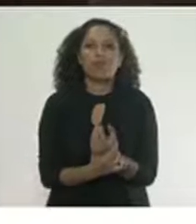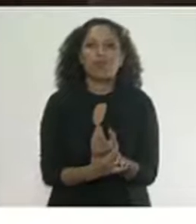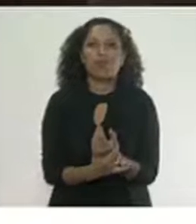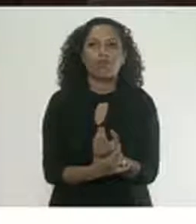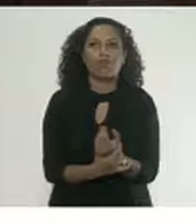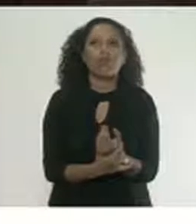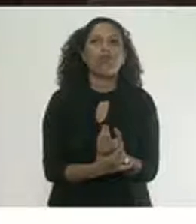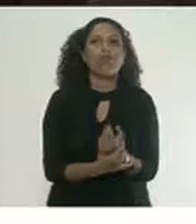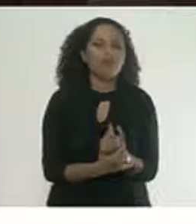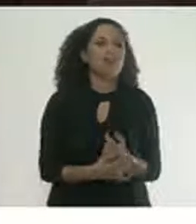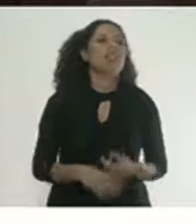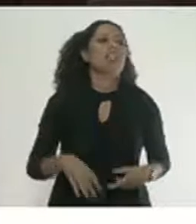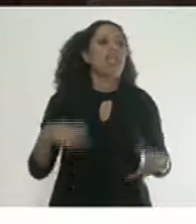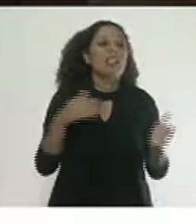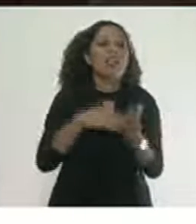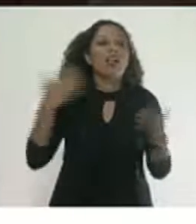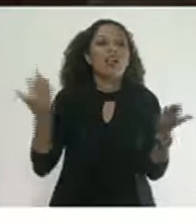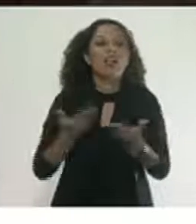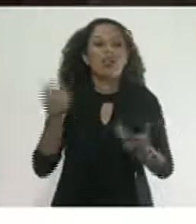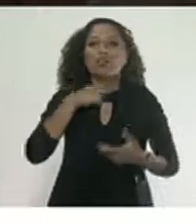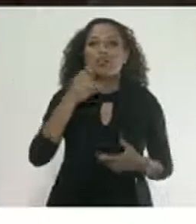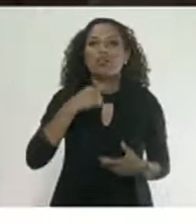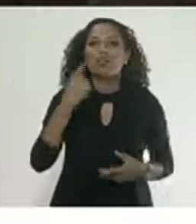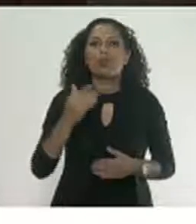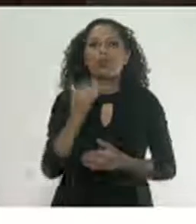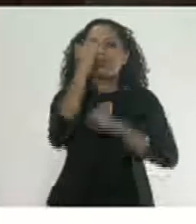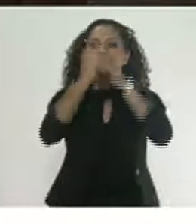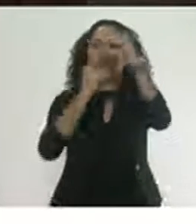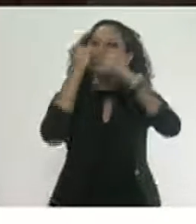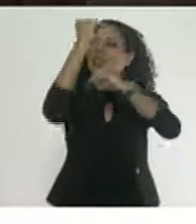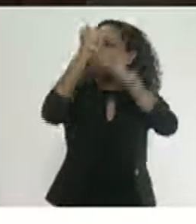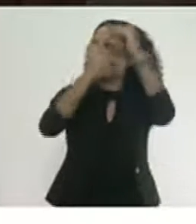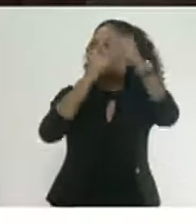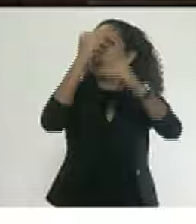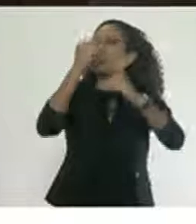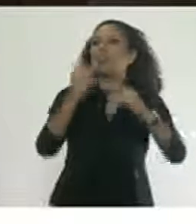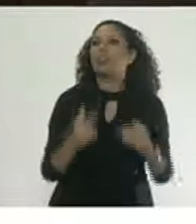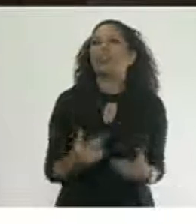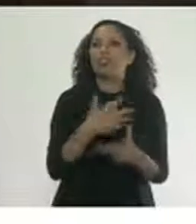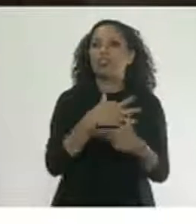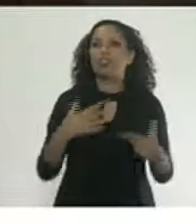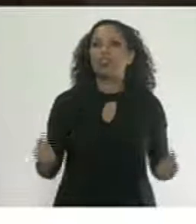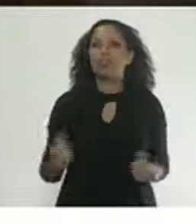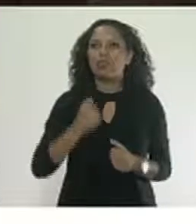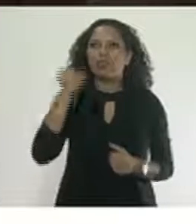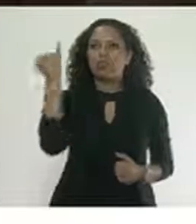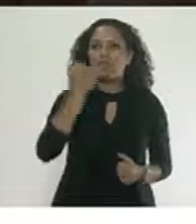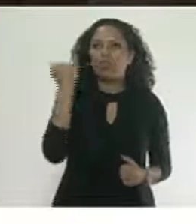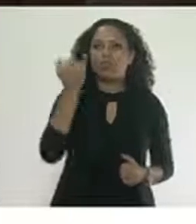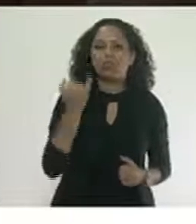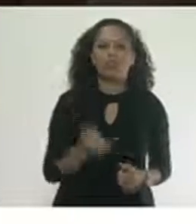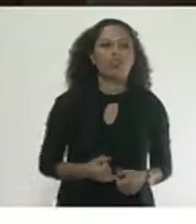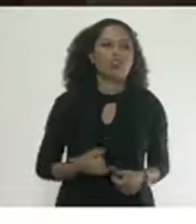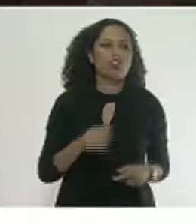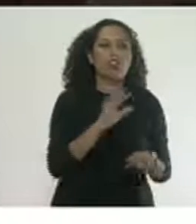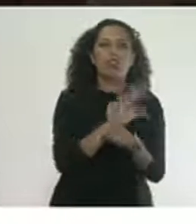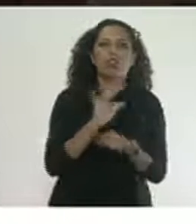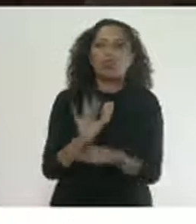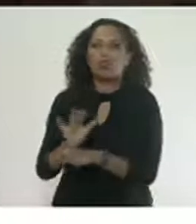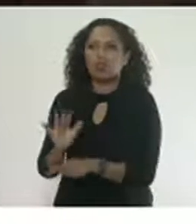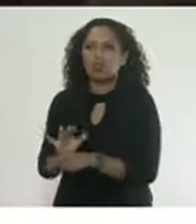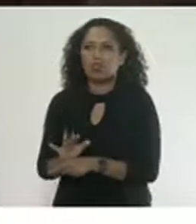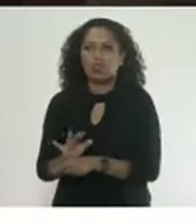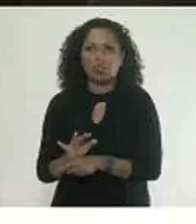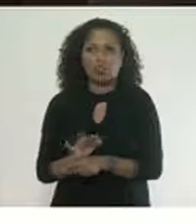sistema. Até agora, ainda não conseguimos avançar na formulação de um plano consistente de redução do número de homicídios e